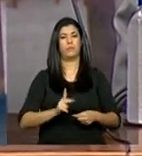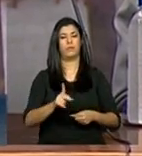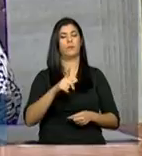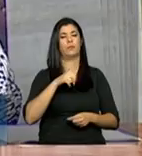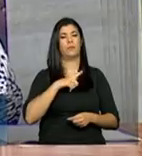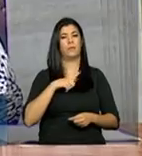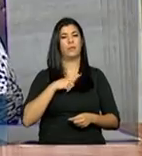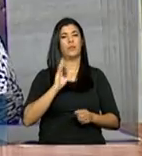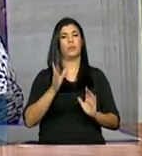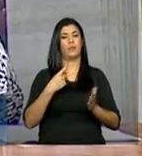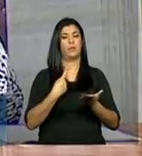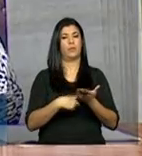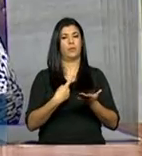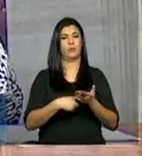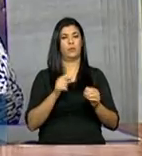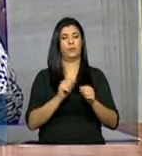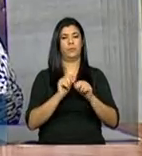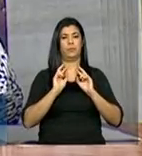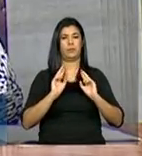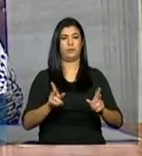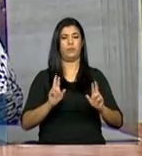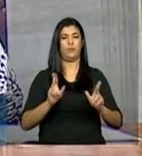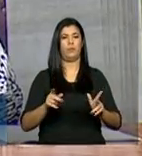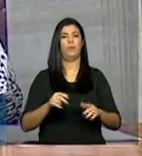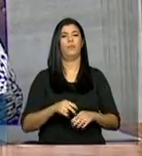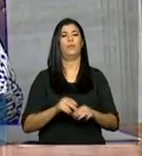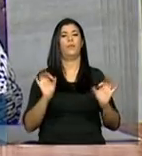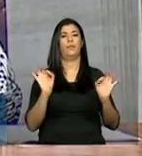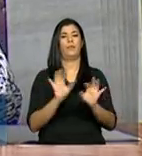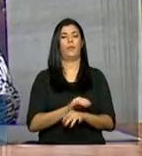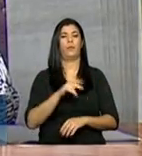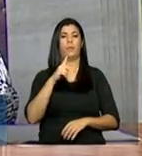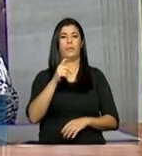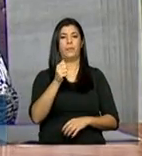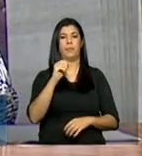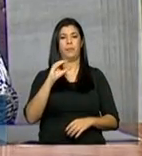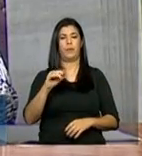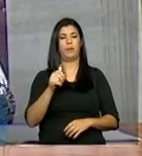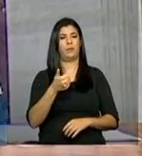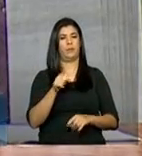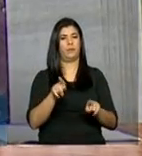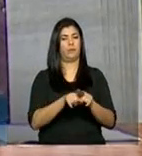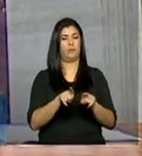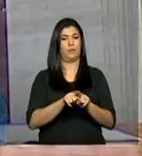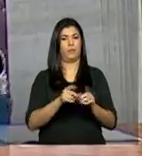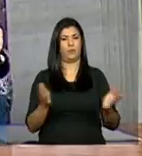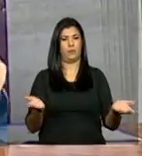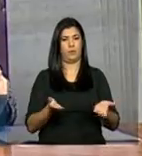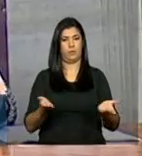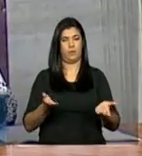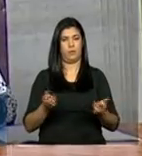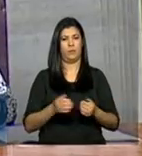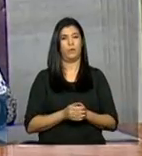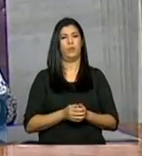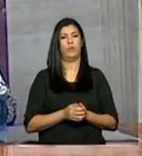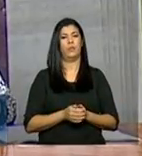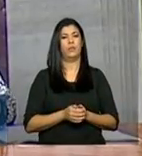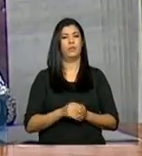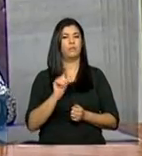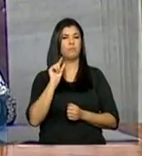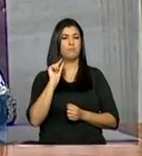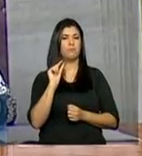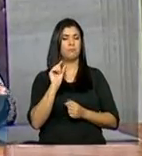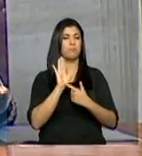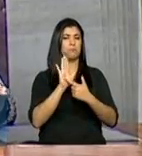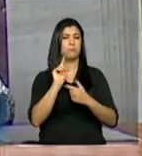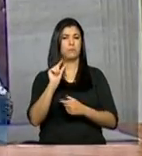assim, também diferente, no final do PAC 1, e hoje também nós vamos fazer com uma pequena